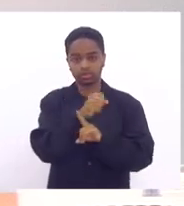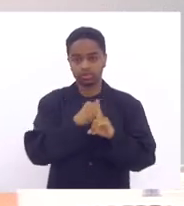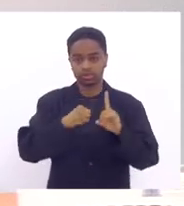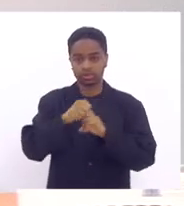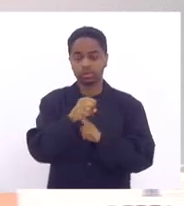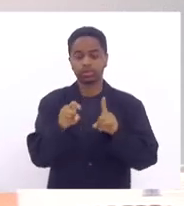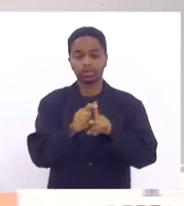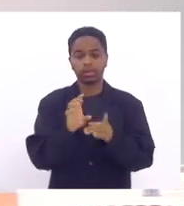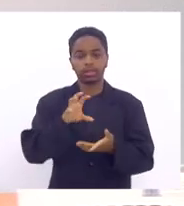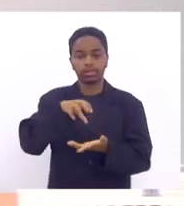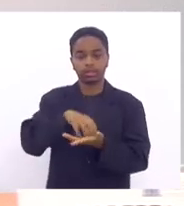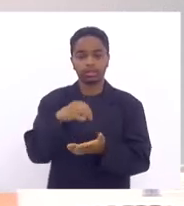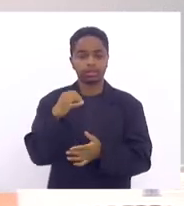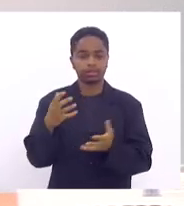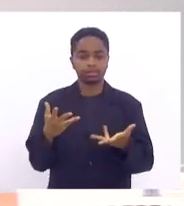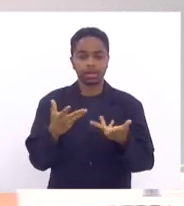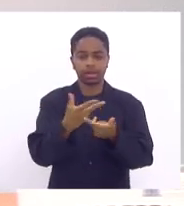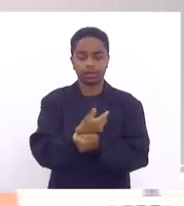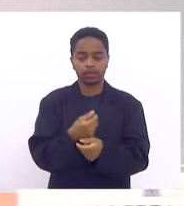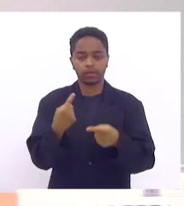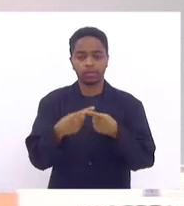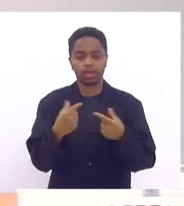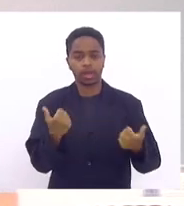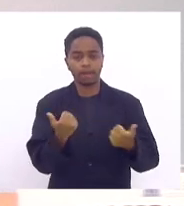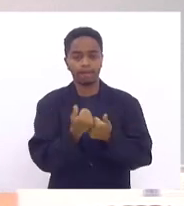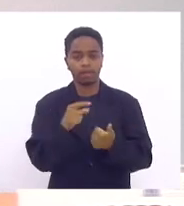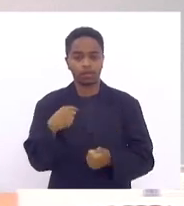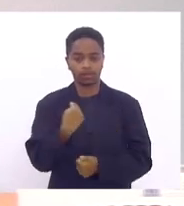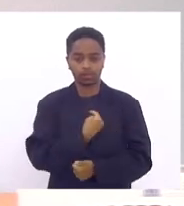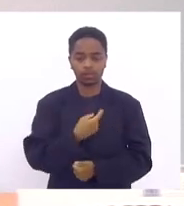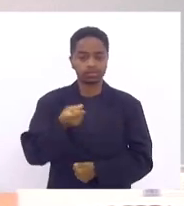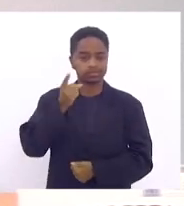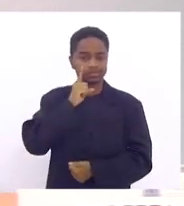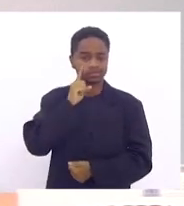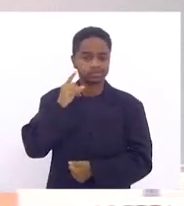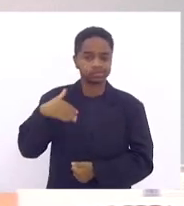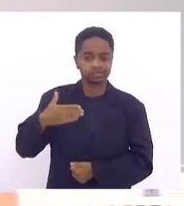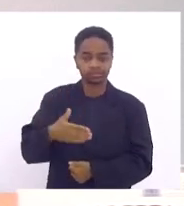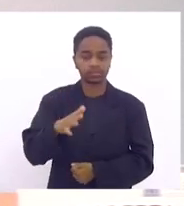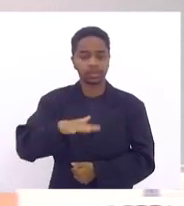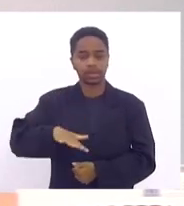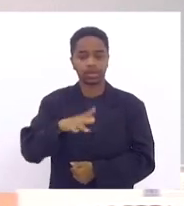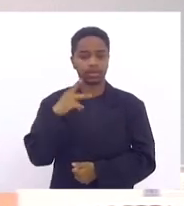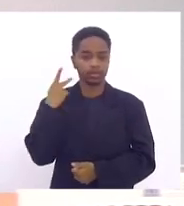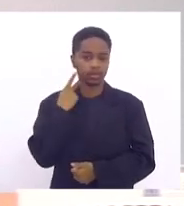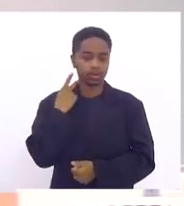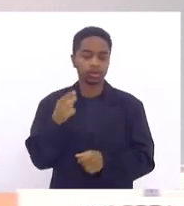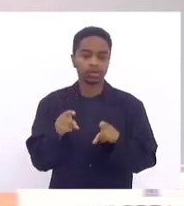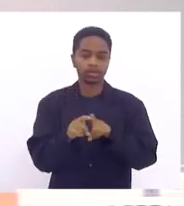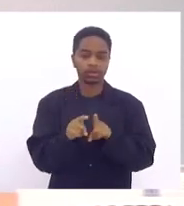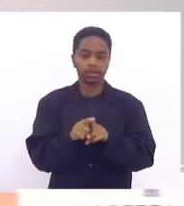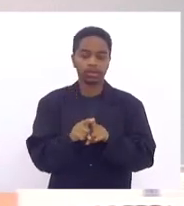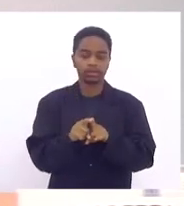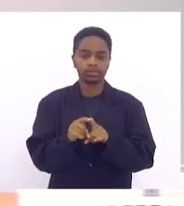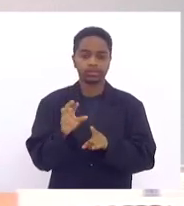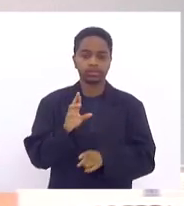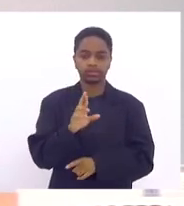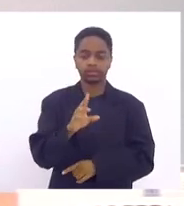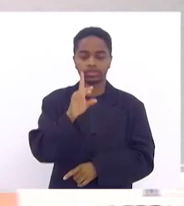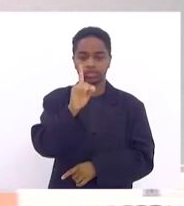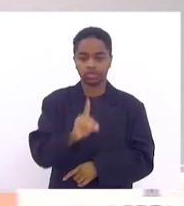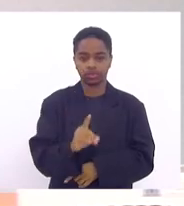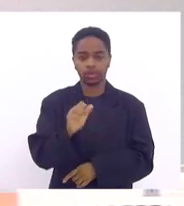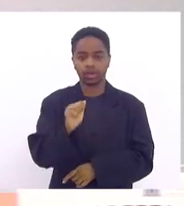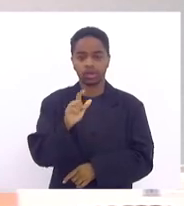outro departamento incrível que nos apoia rotineiramente na procuradoria na pessoa do diretor Alexandre